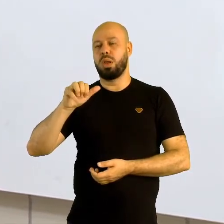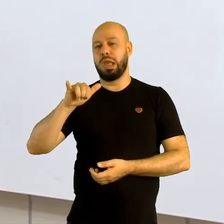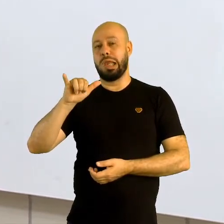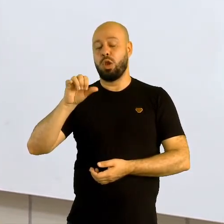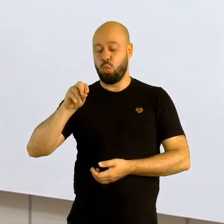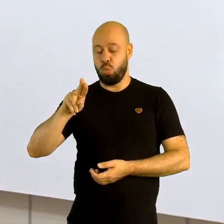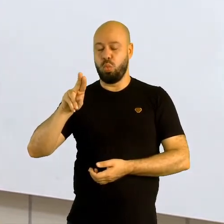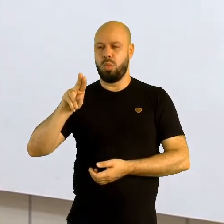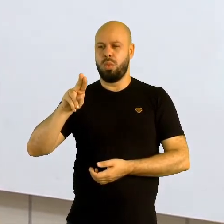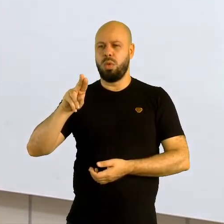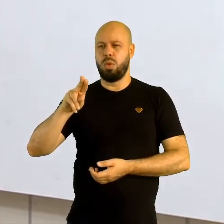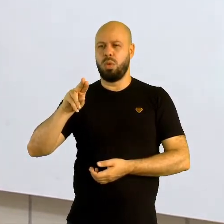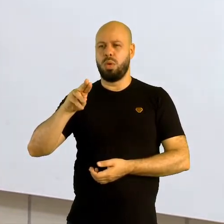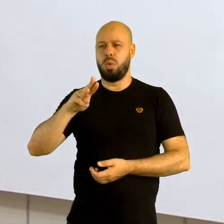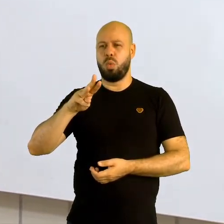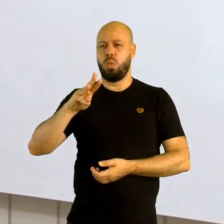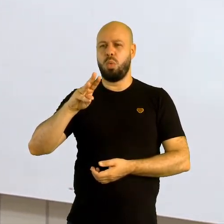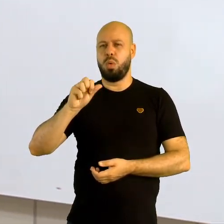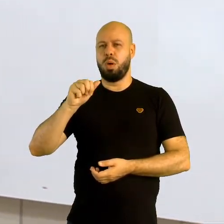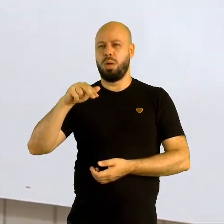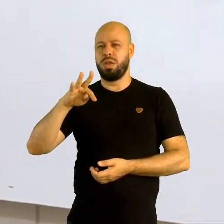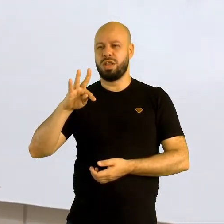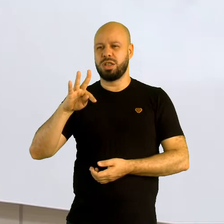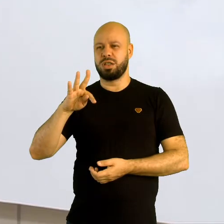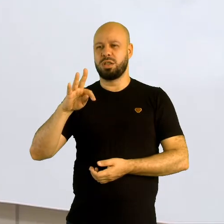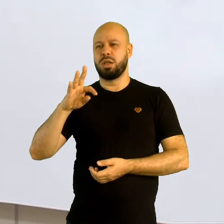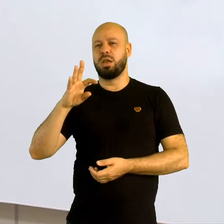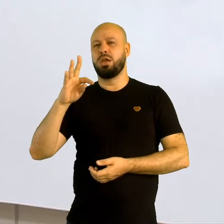want to buy?